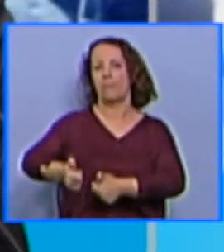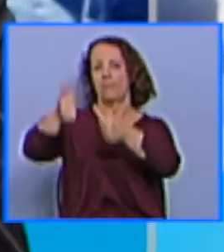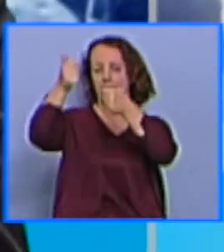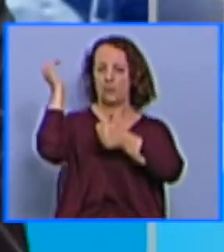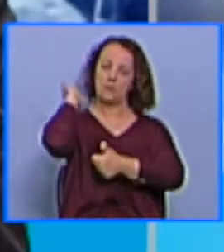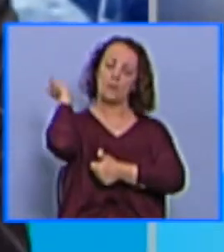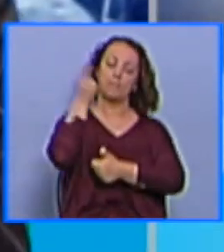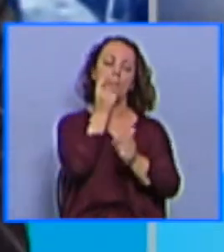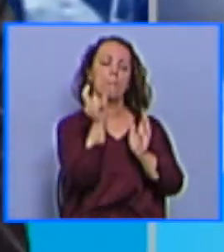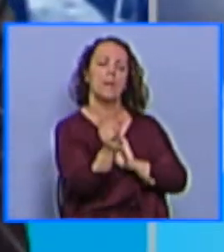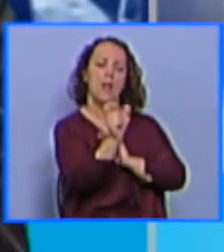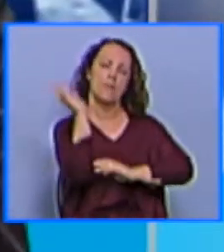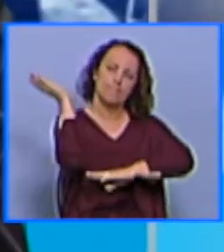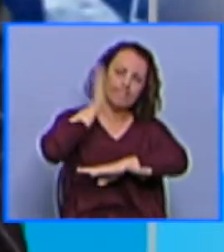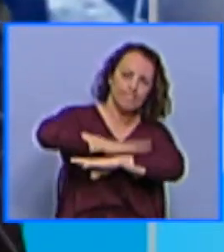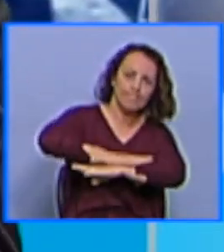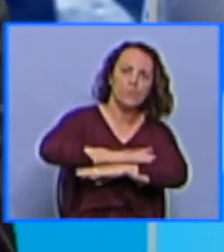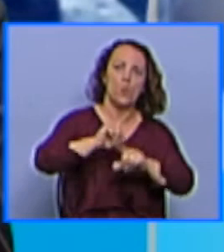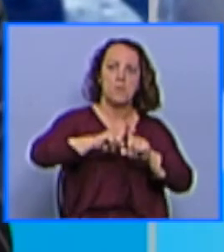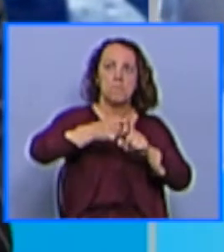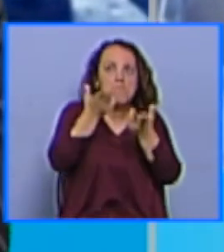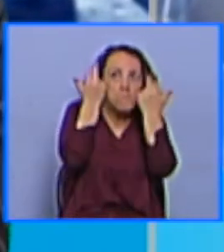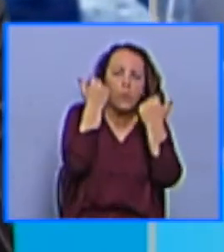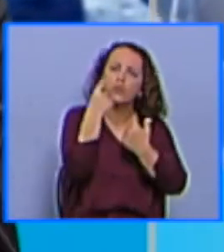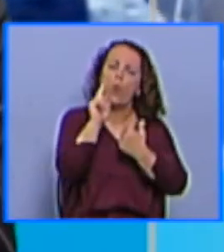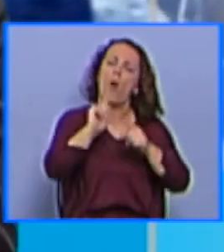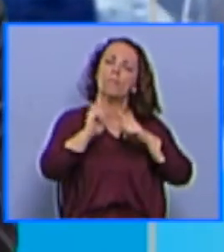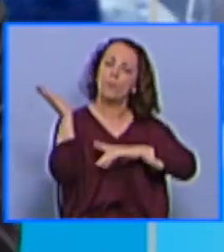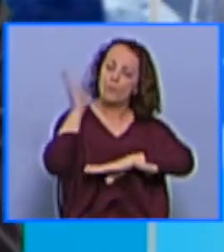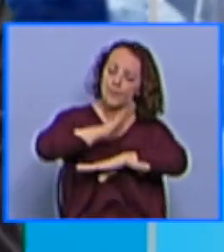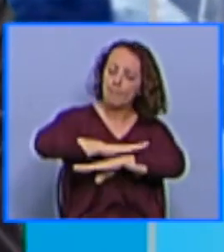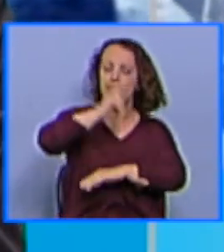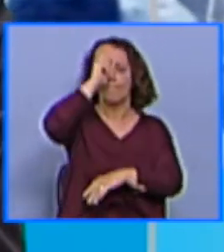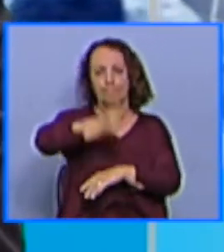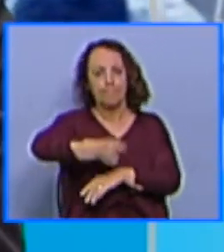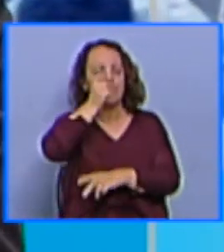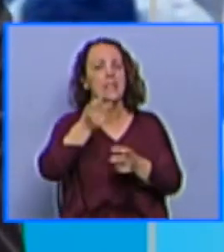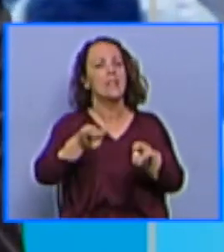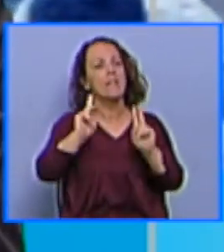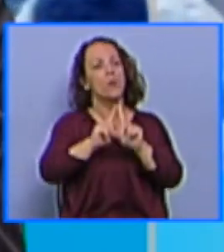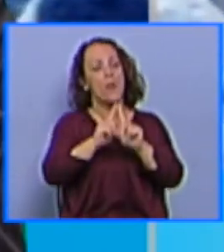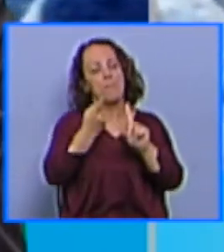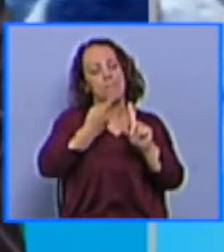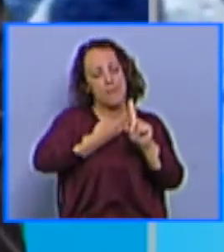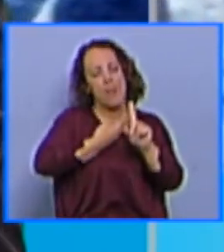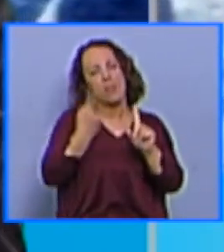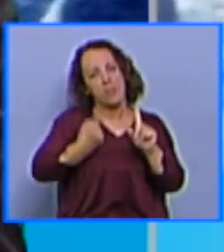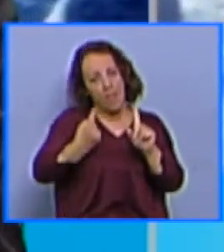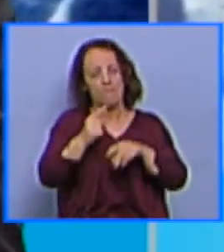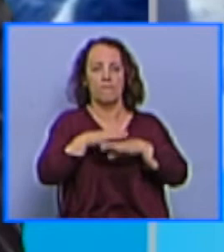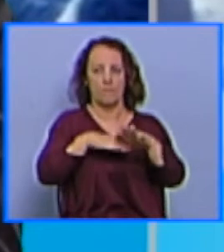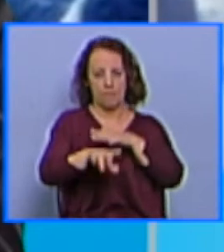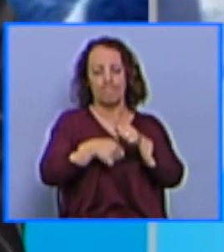acatamento, mas vale o mesmo, não é obediência cega, é responsável, livre, mas temos todos concorrer para isso, e esta